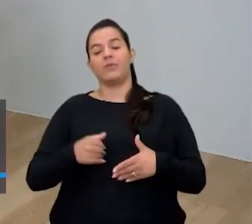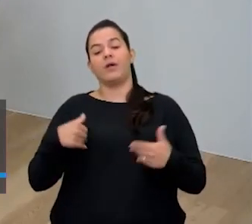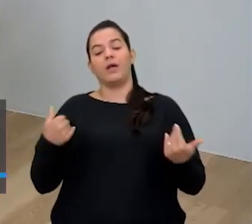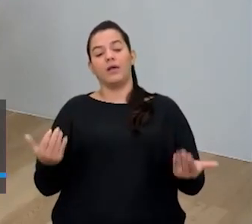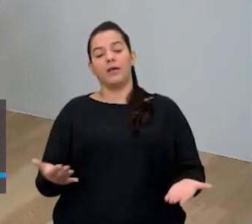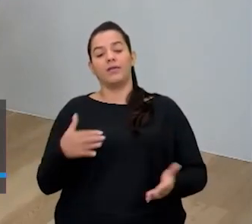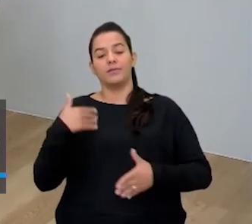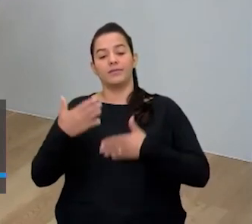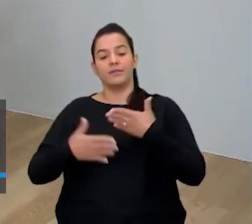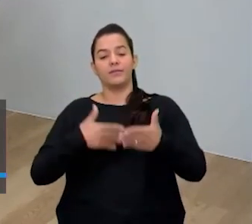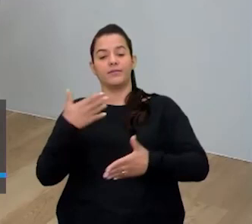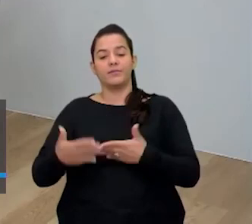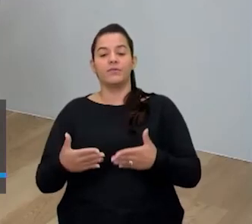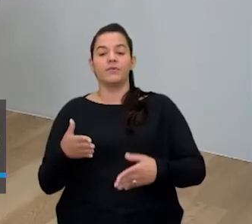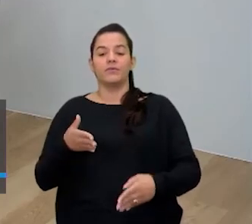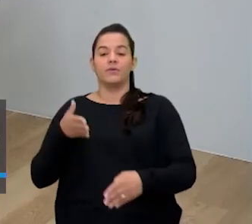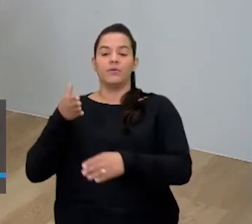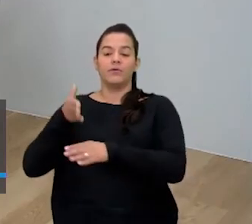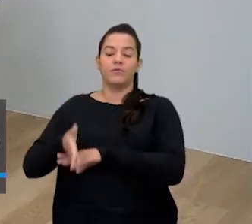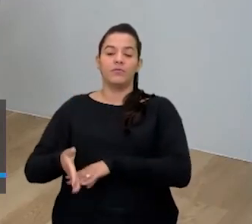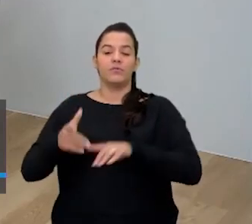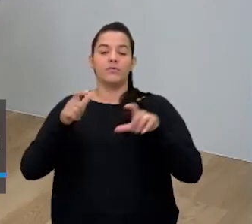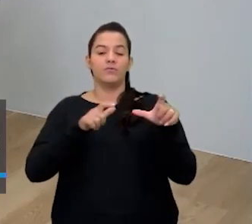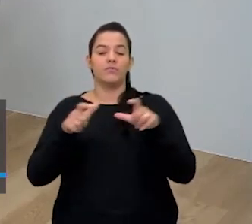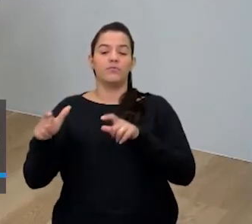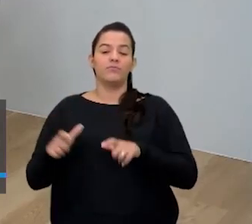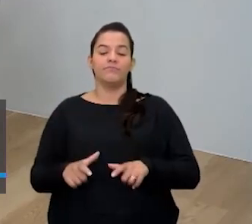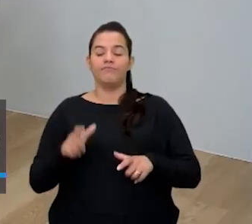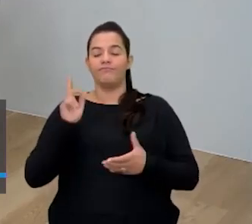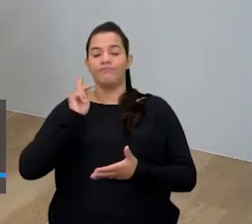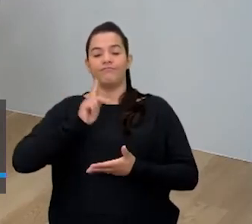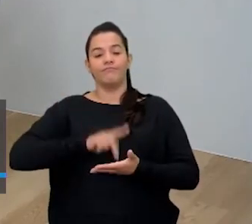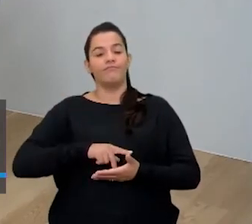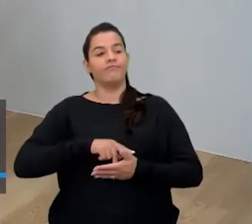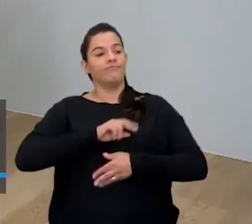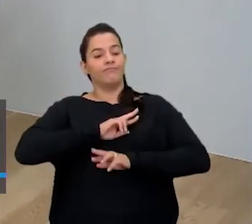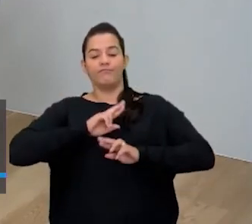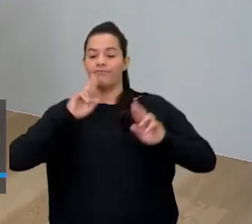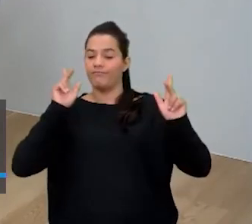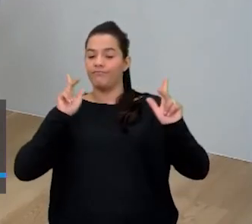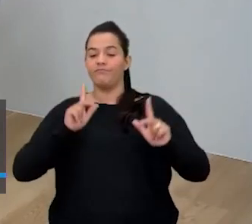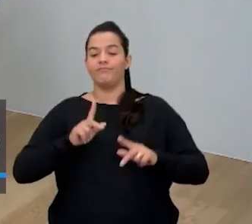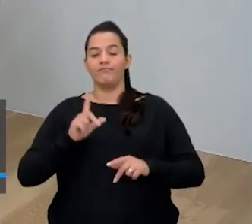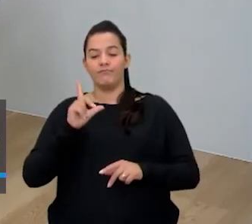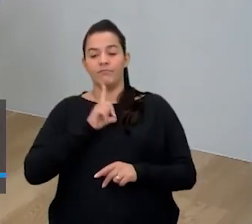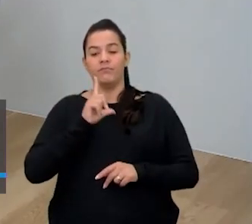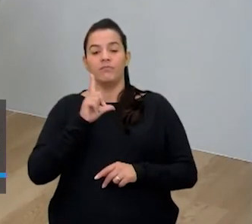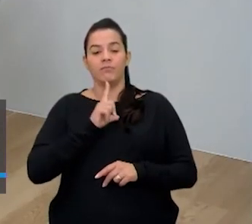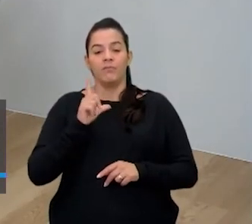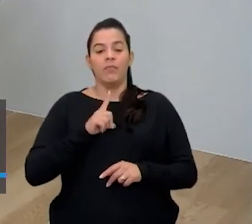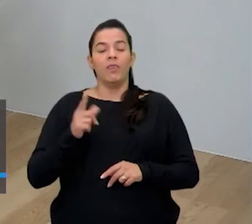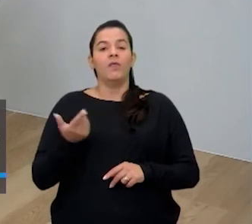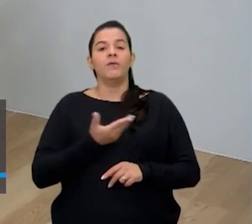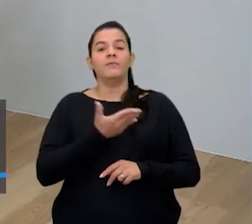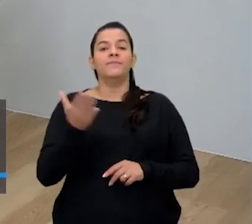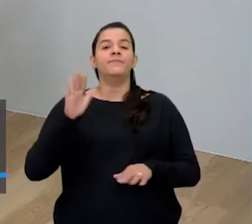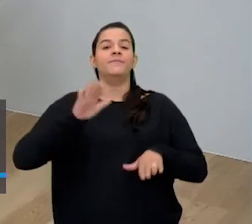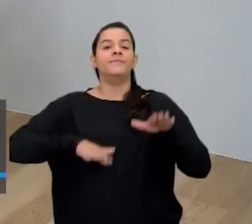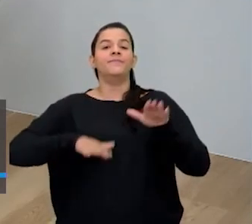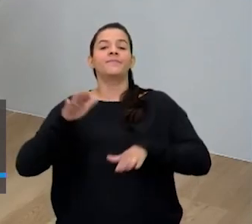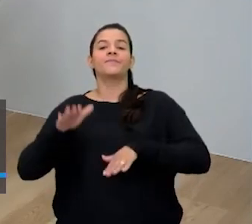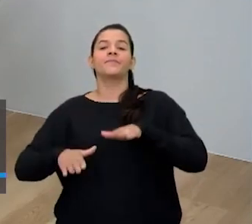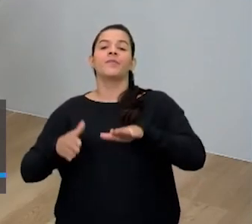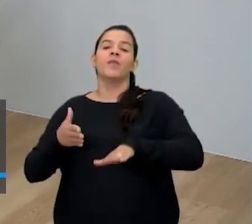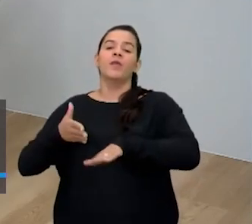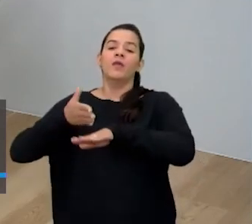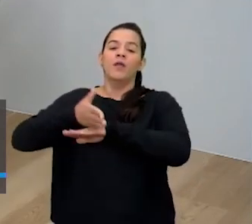chamada Eurolândia, cuja realidade é muito diferente, né? Você vai entrar de repente